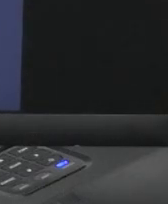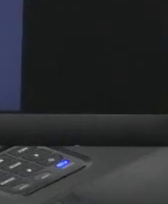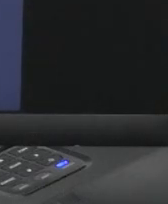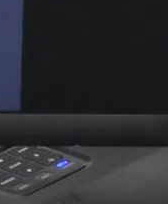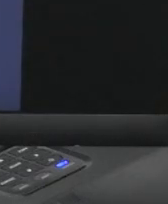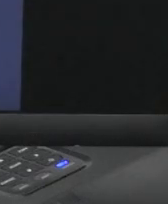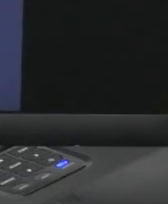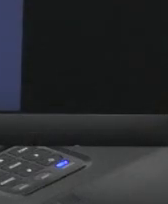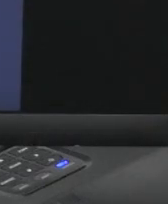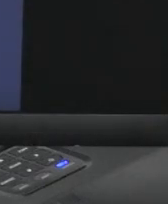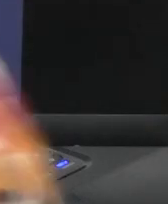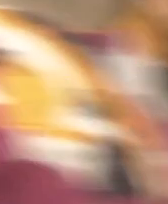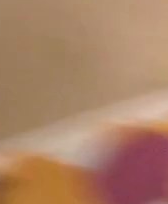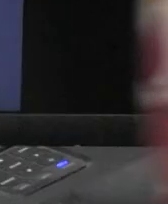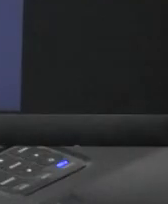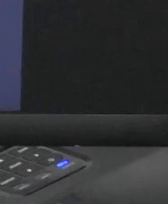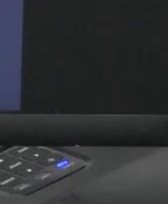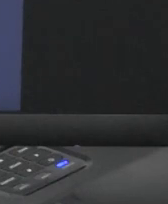importante